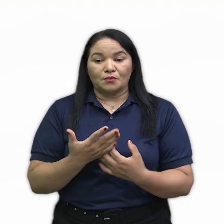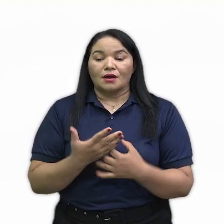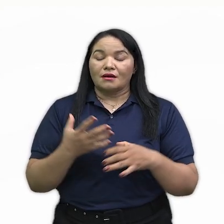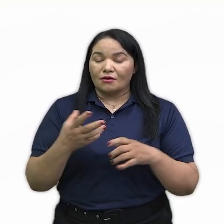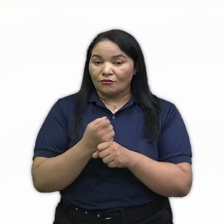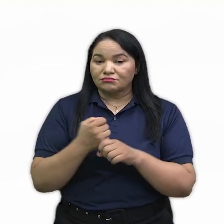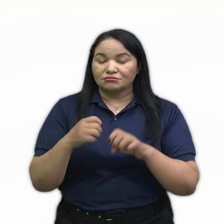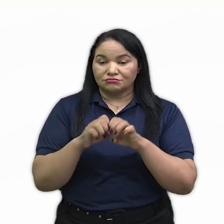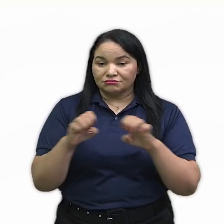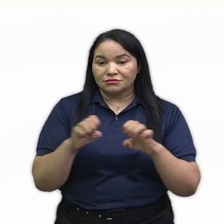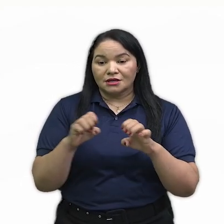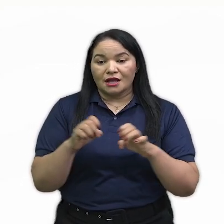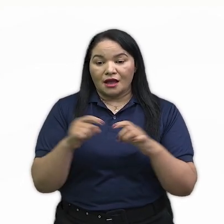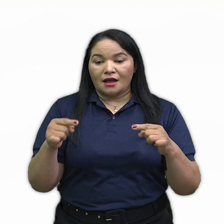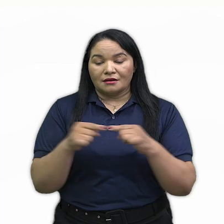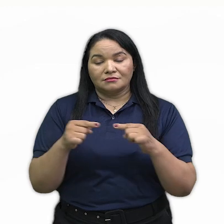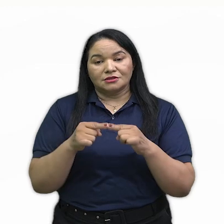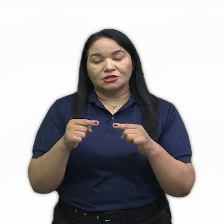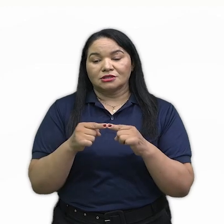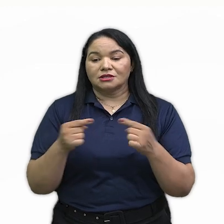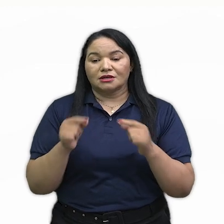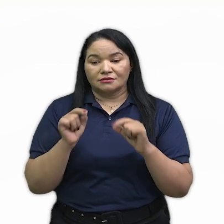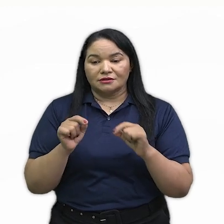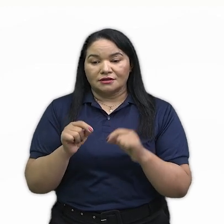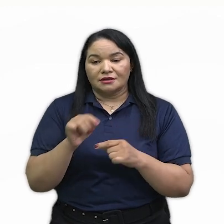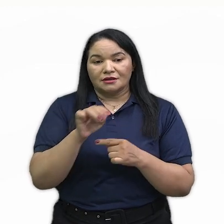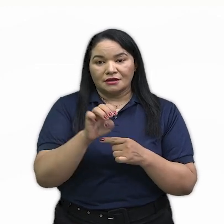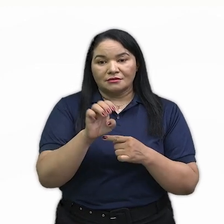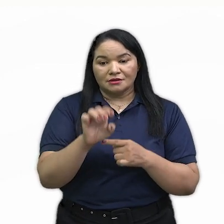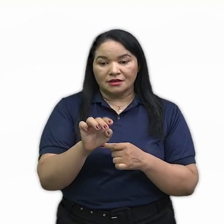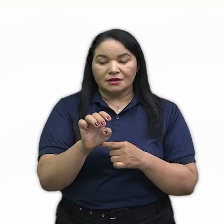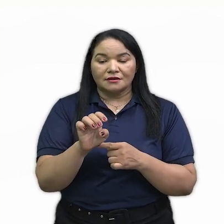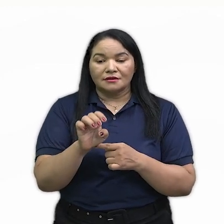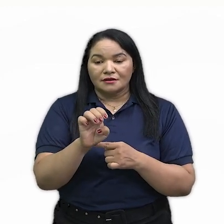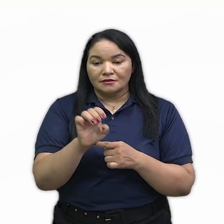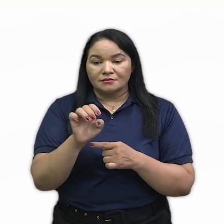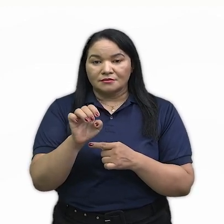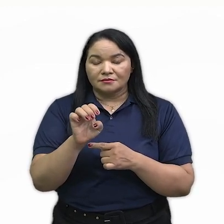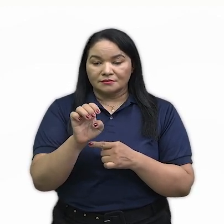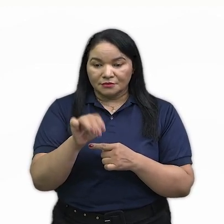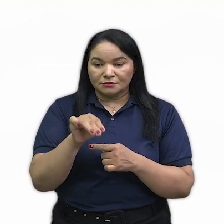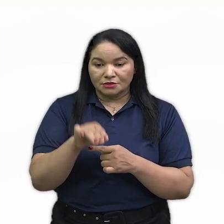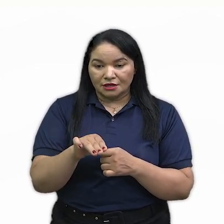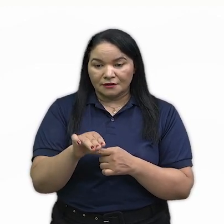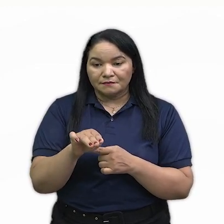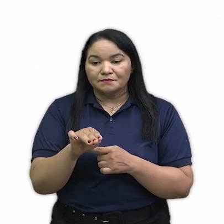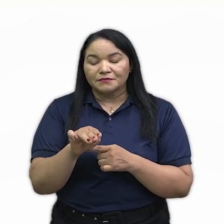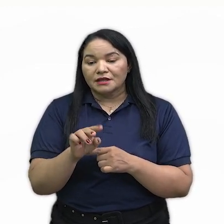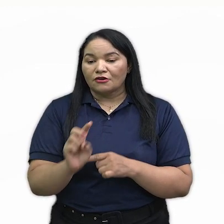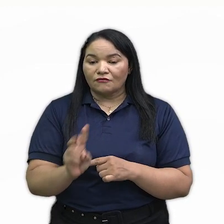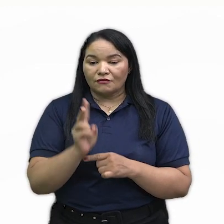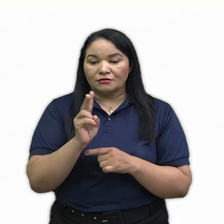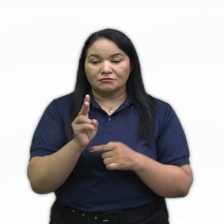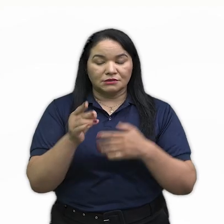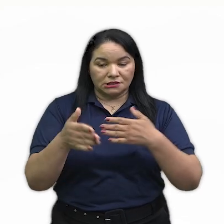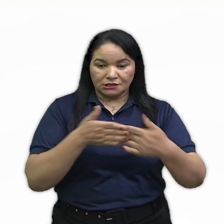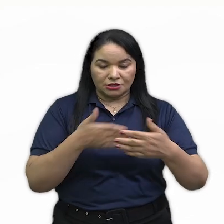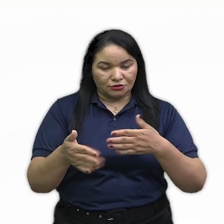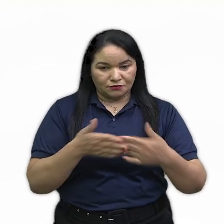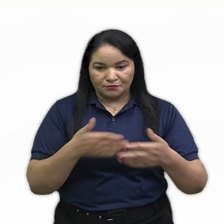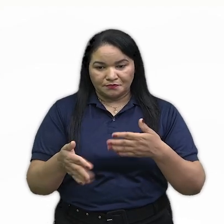de qualquer conjunto de valores, independente, tá? Independente dos valores que você vai